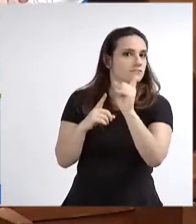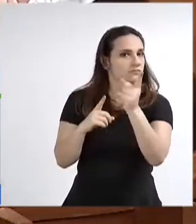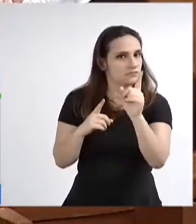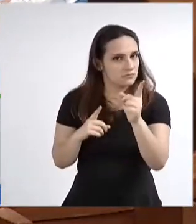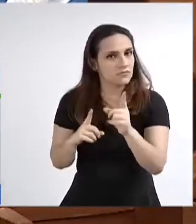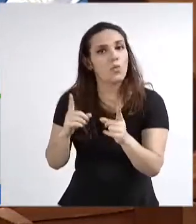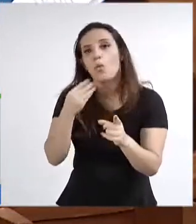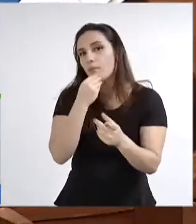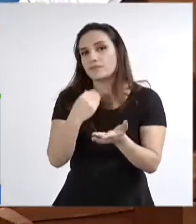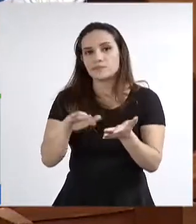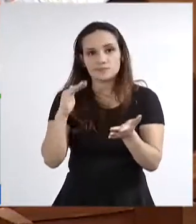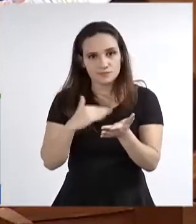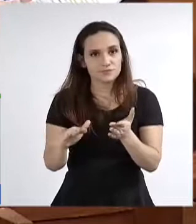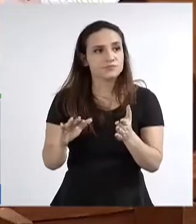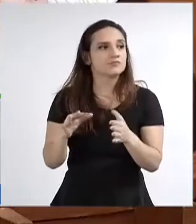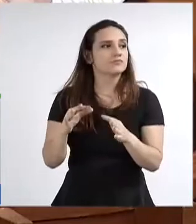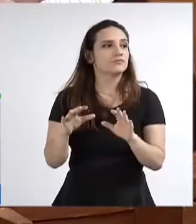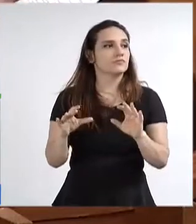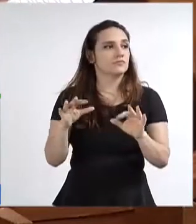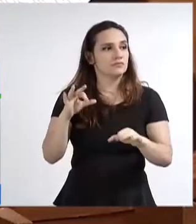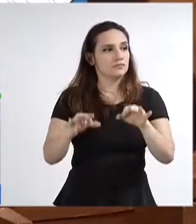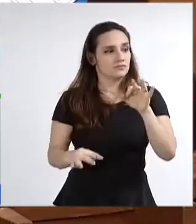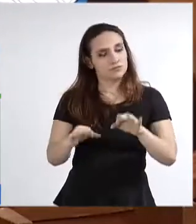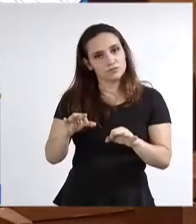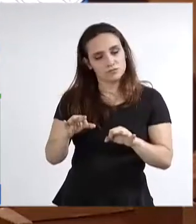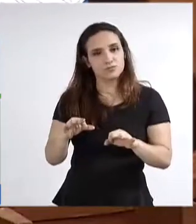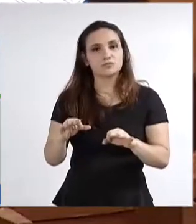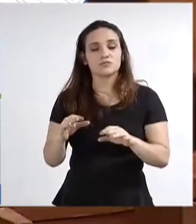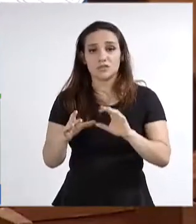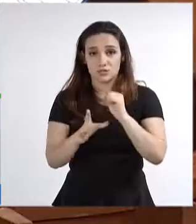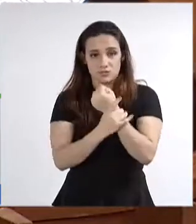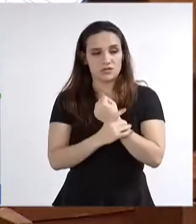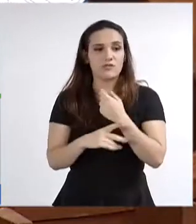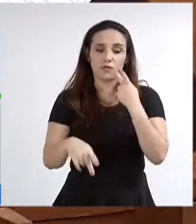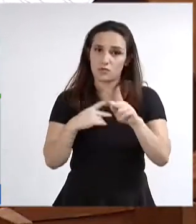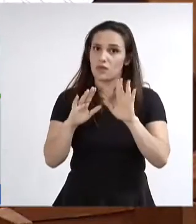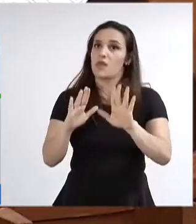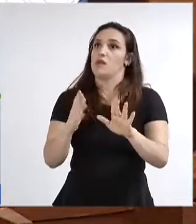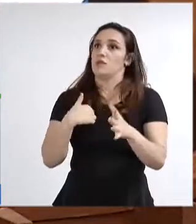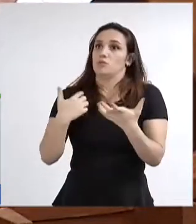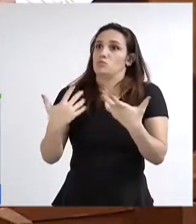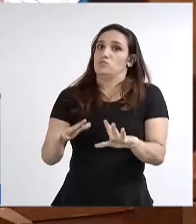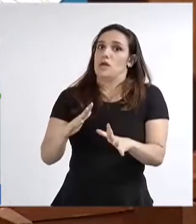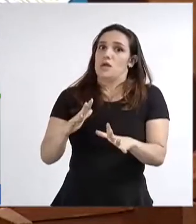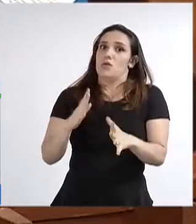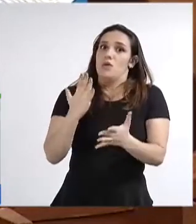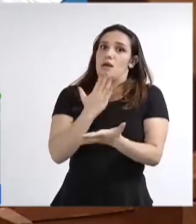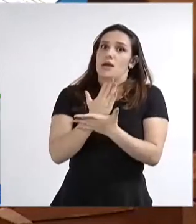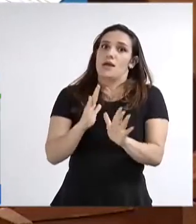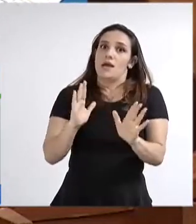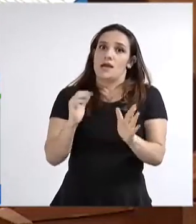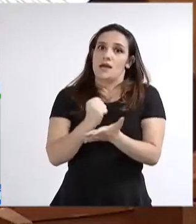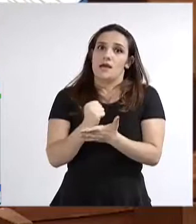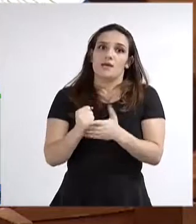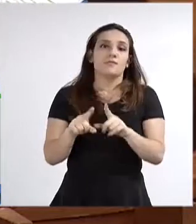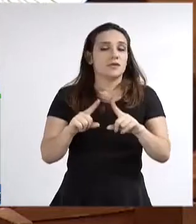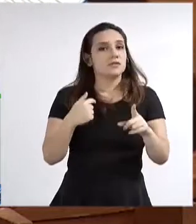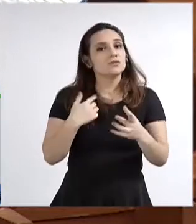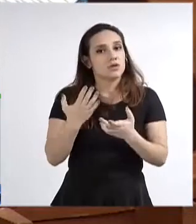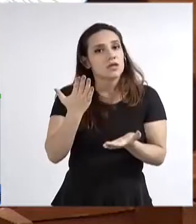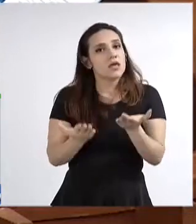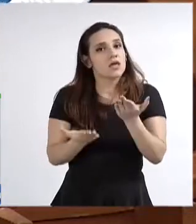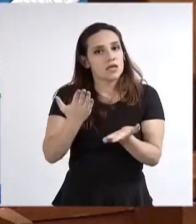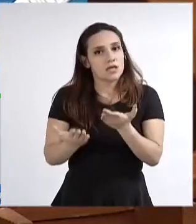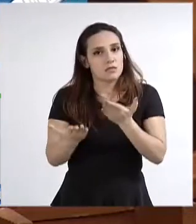secretário de Segurança é muito clara, não estamos dizendo que não iremos renovar, queremos equilíbrio nesta